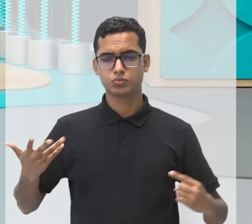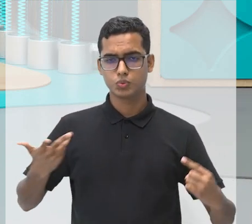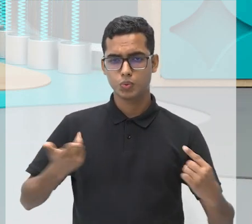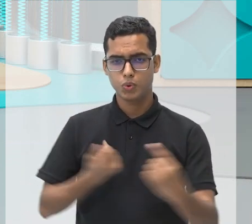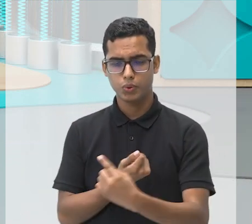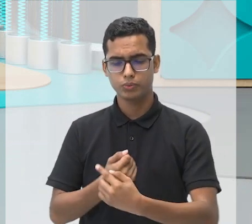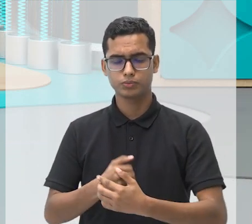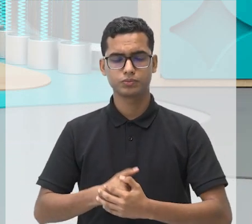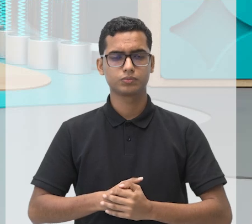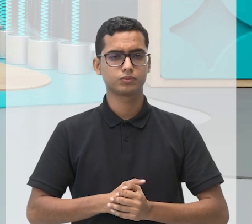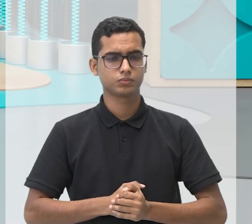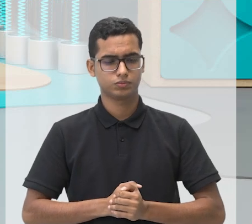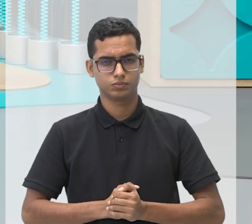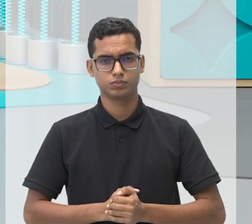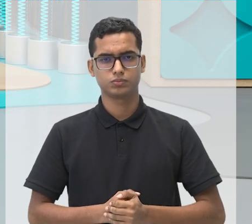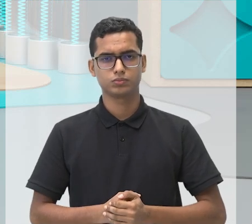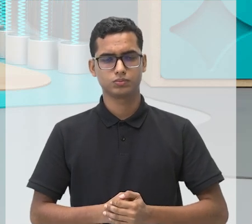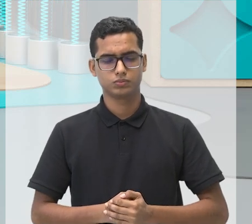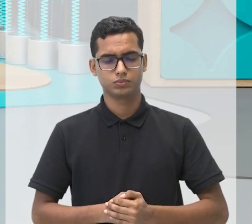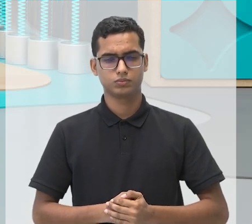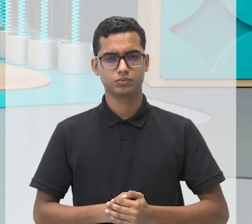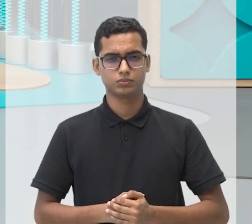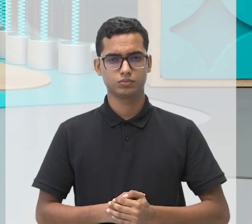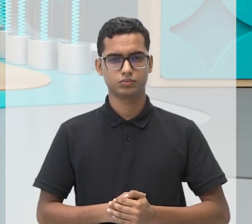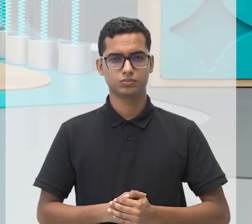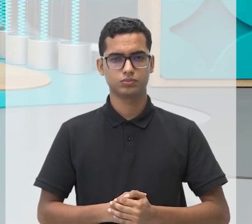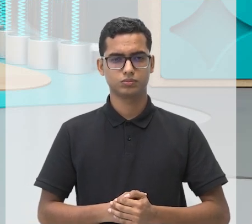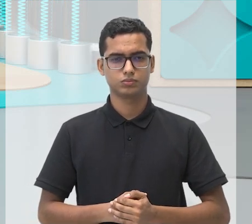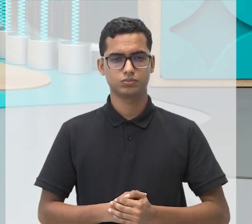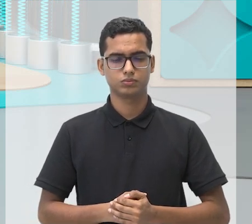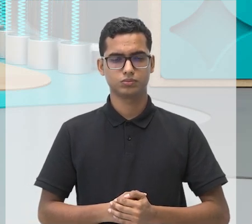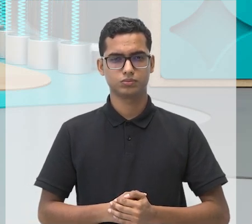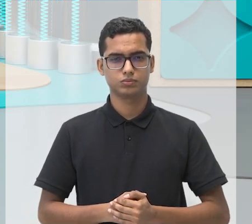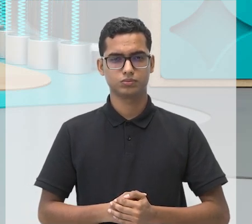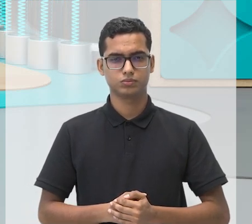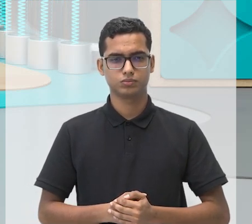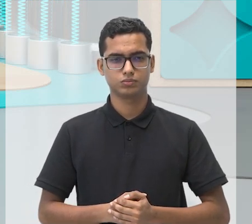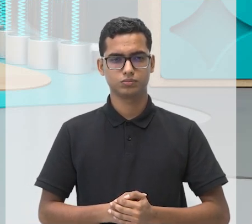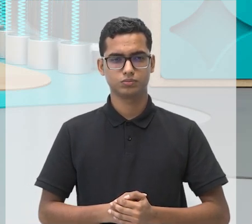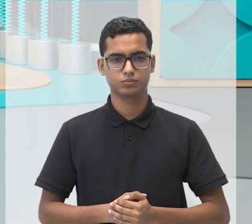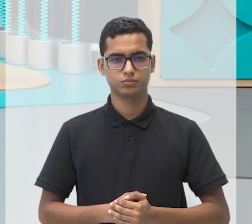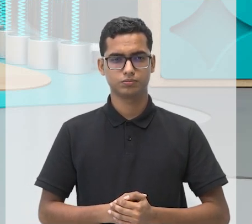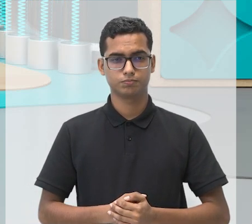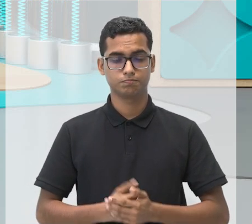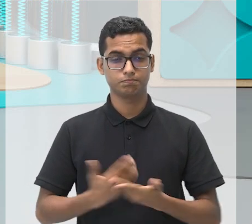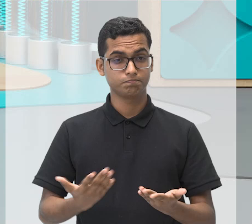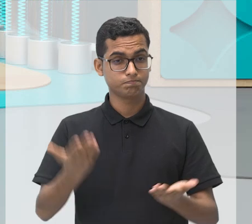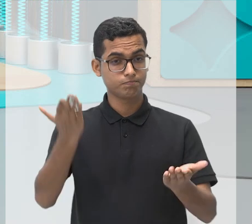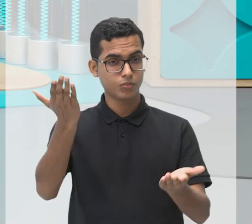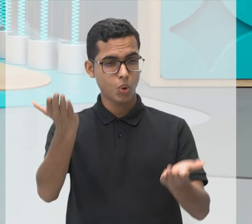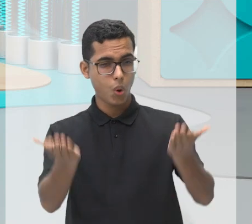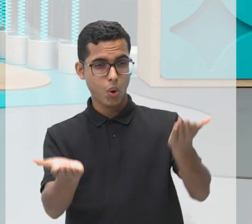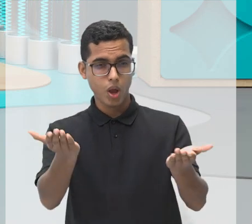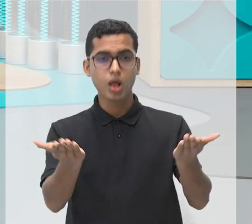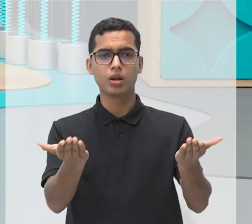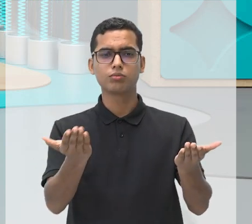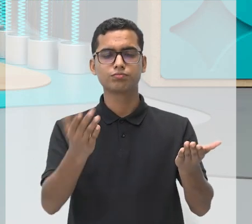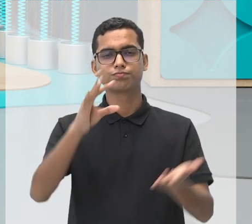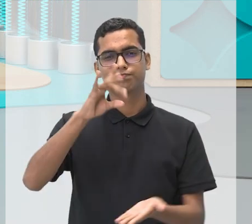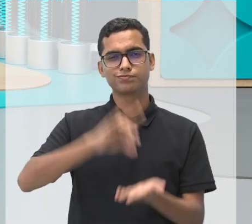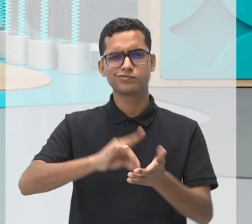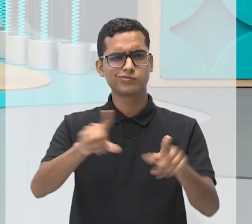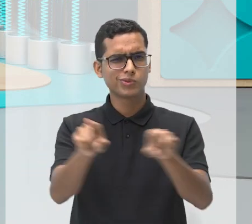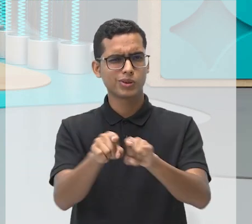ao realizar ali as mais diversas práticas corporais, tá bom? Essa capacidade ela é fundamental desde